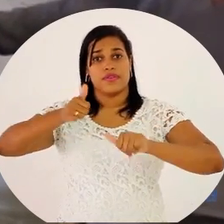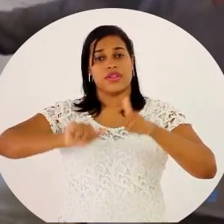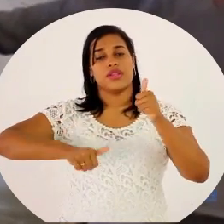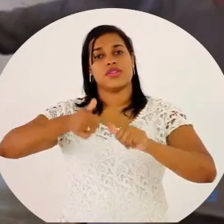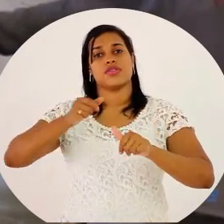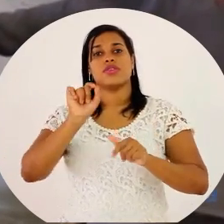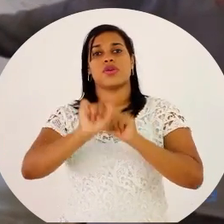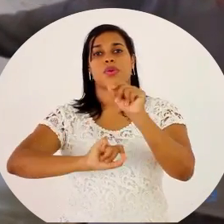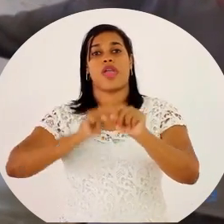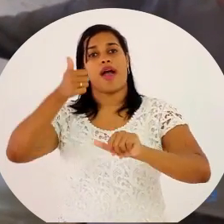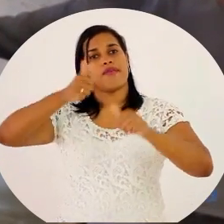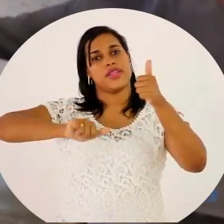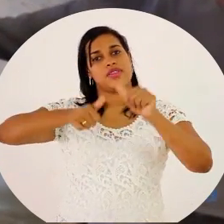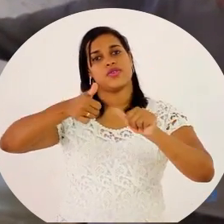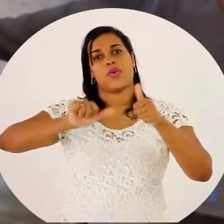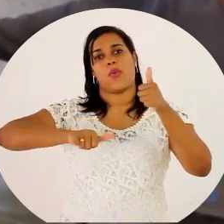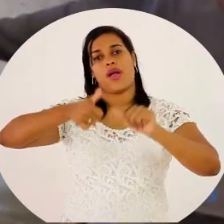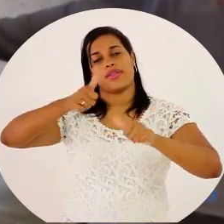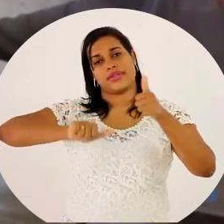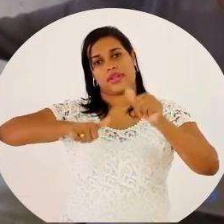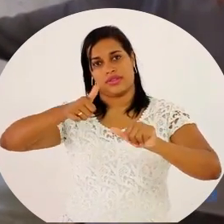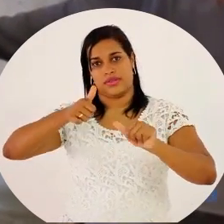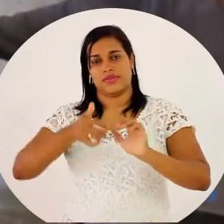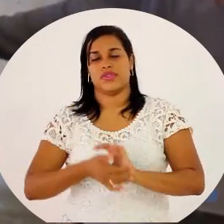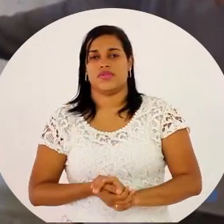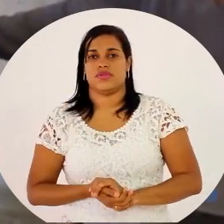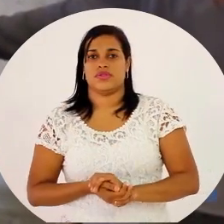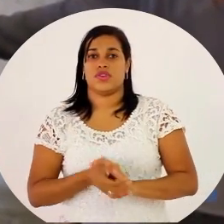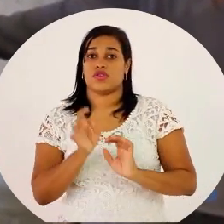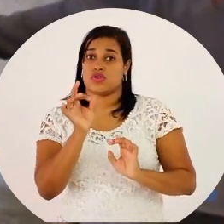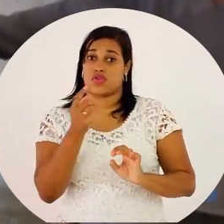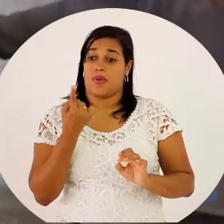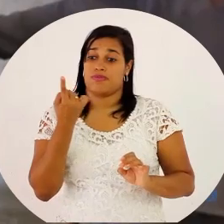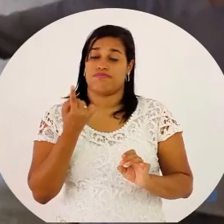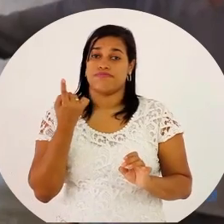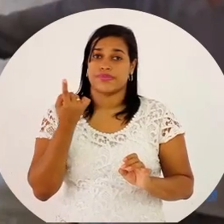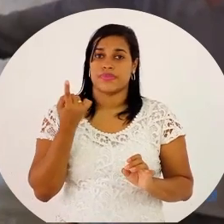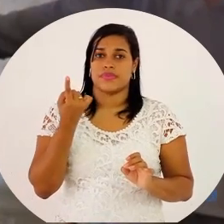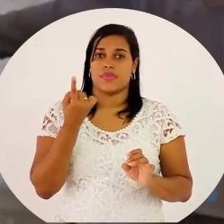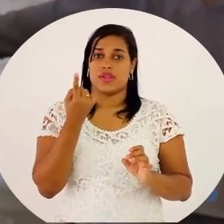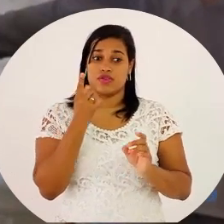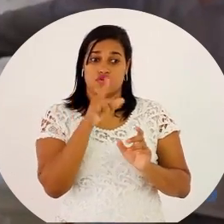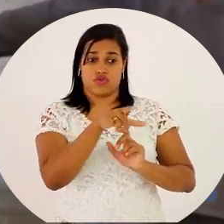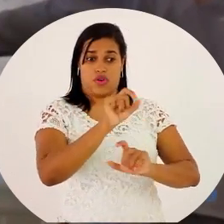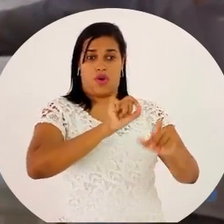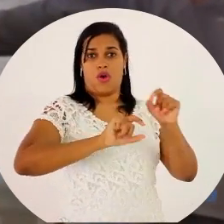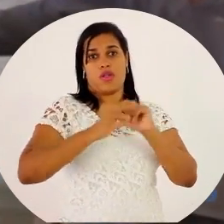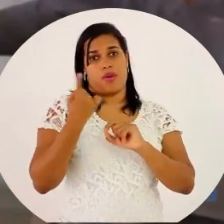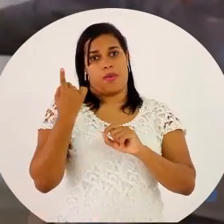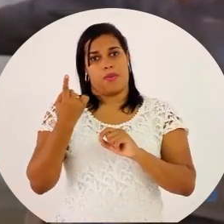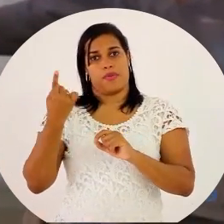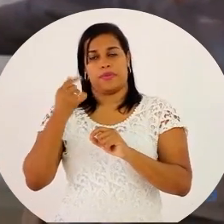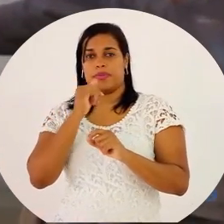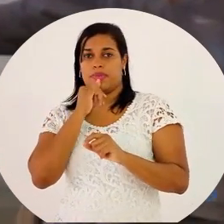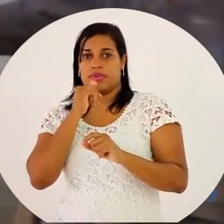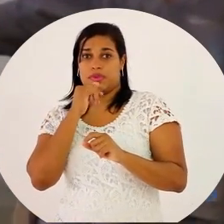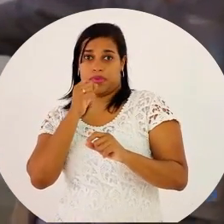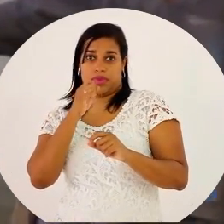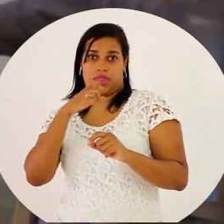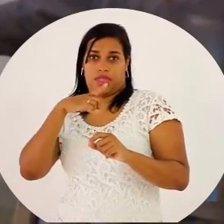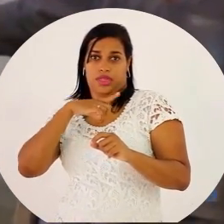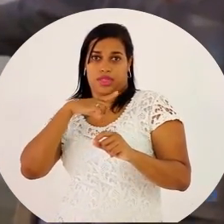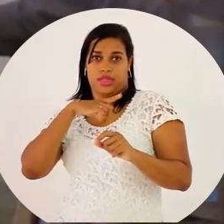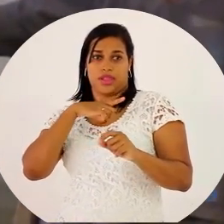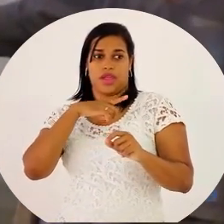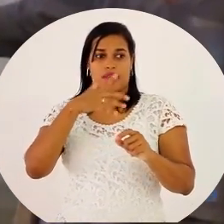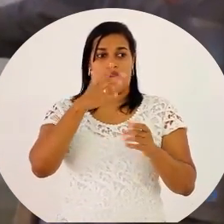as avaliações qualitativas. E só há necessidade de você determinar se há ou não agente no ambiente. Por exemplo,